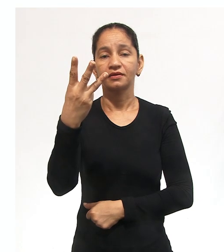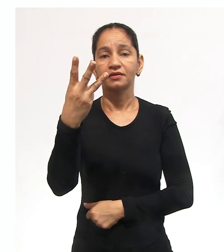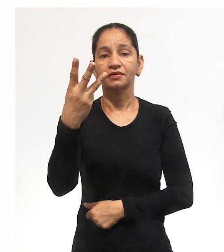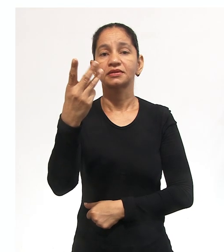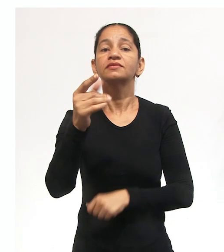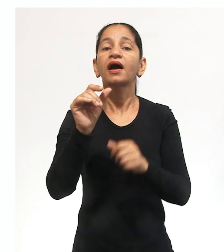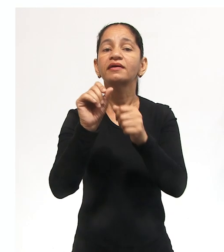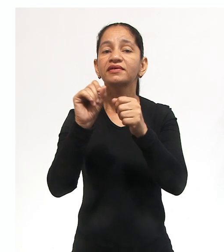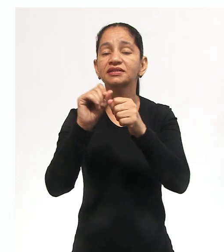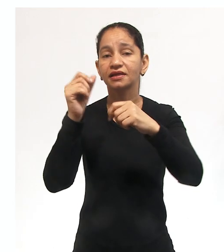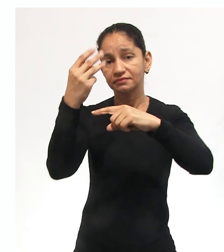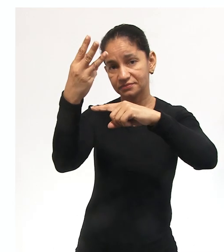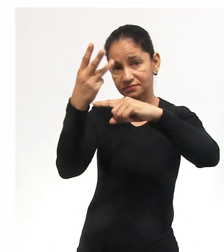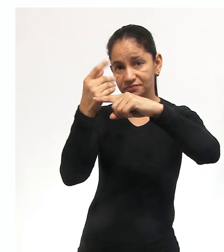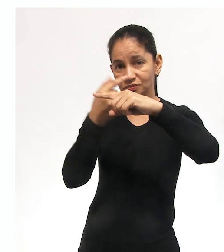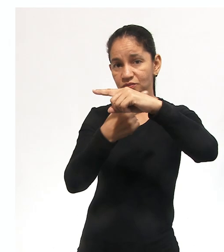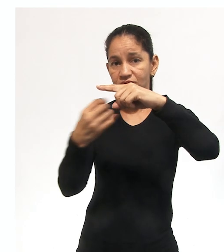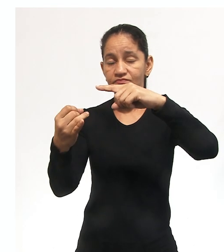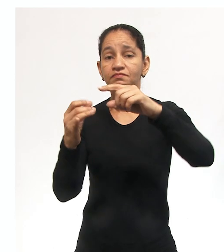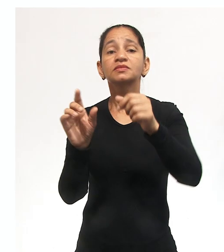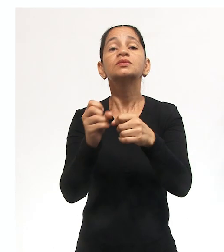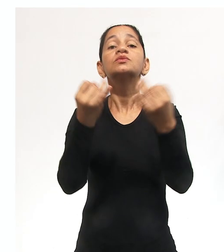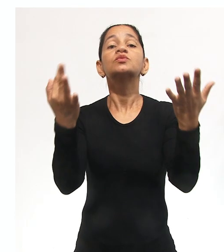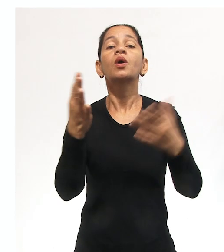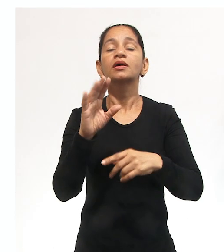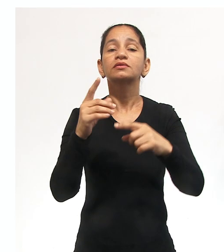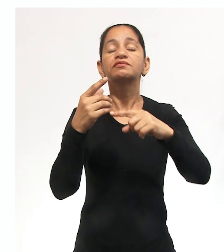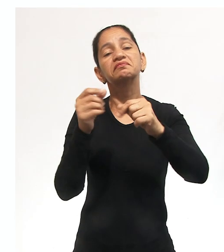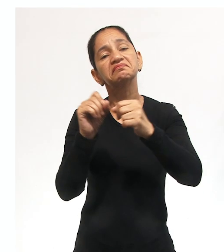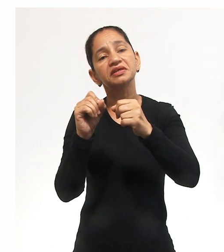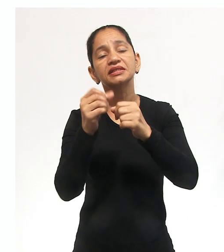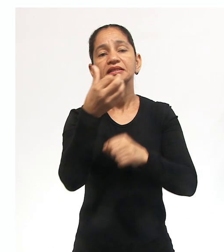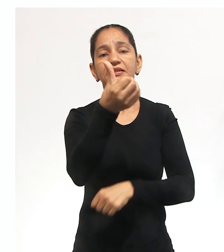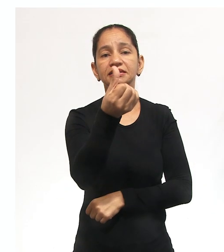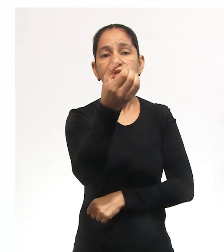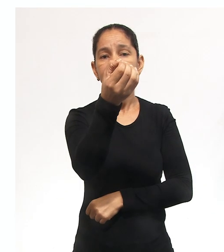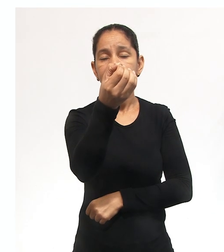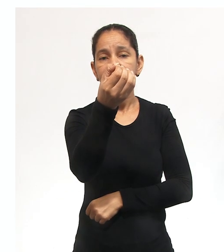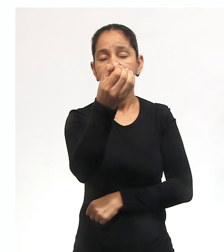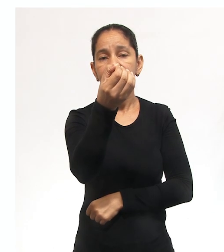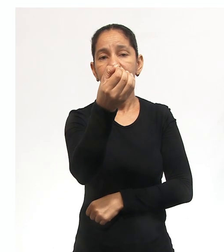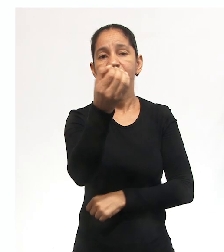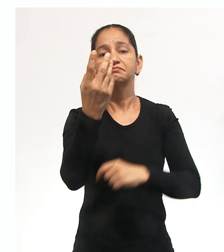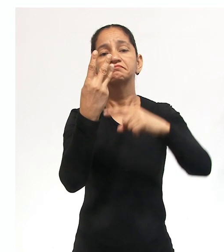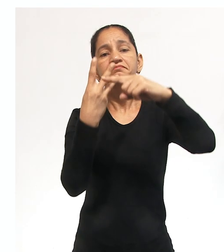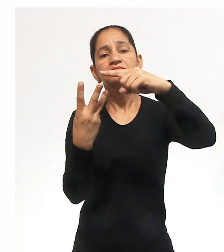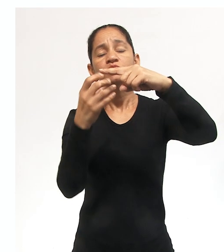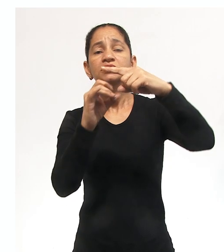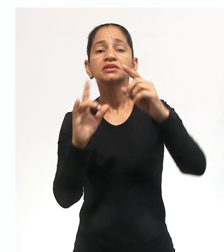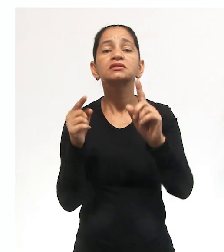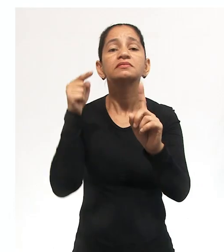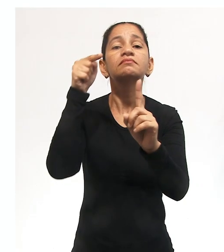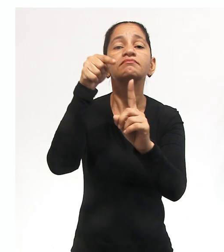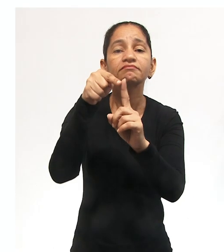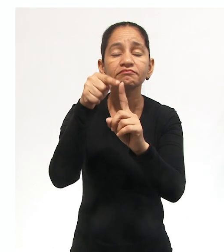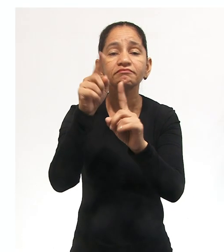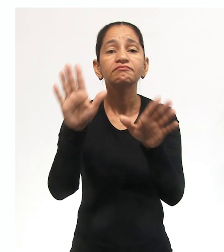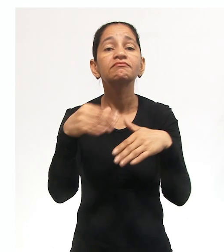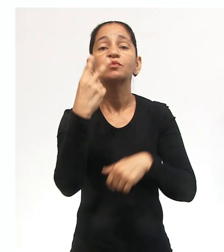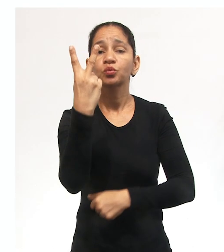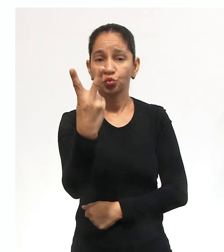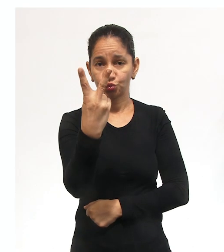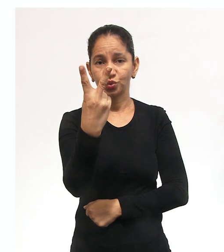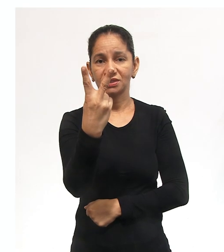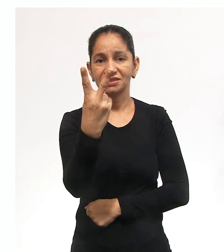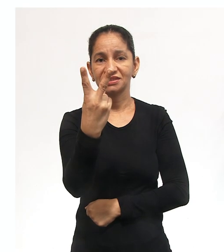3% é 0,03. Se eu for fazer a divisão aqui de 60 dividido por 30, a gente vai chegar no